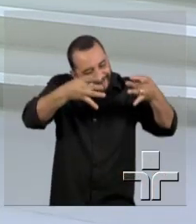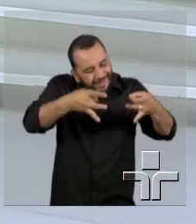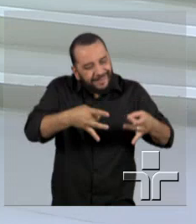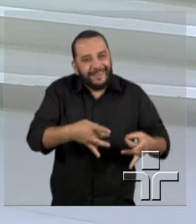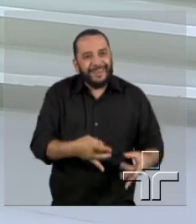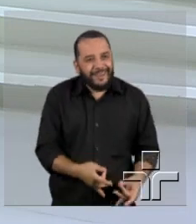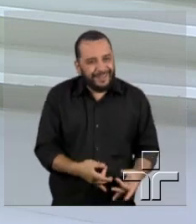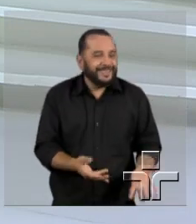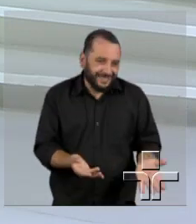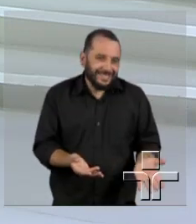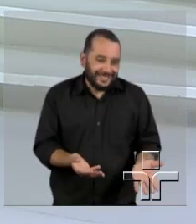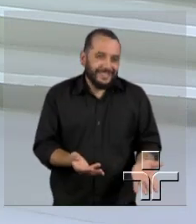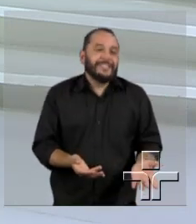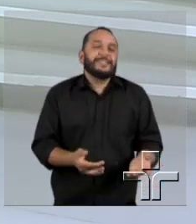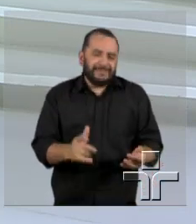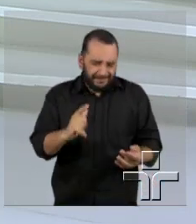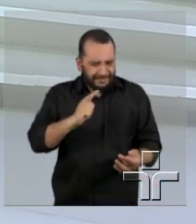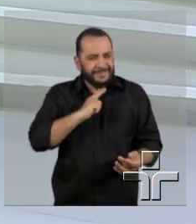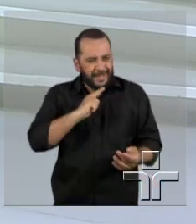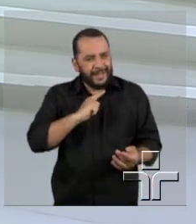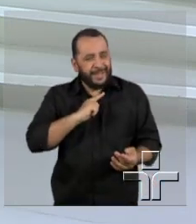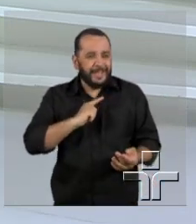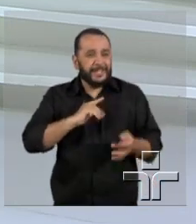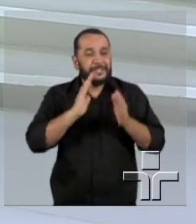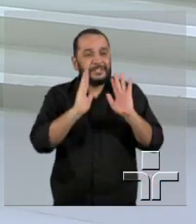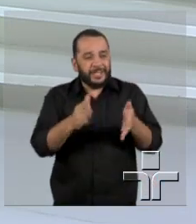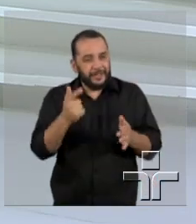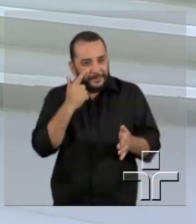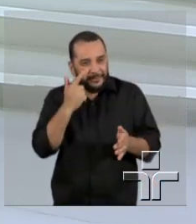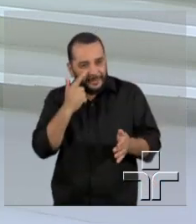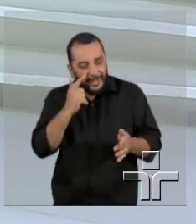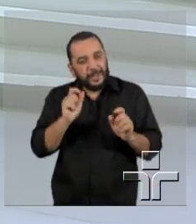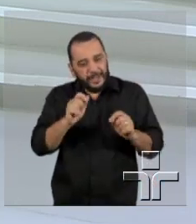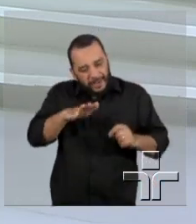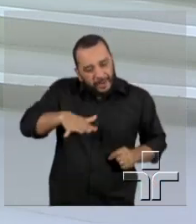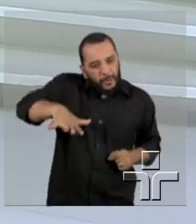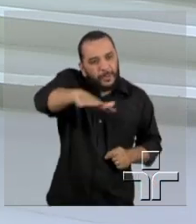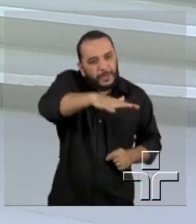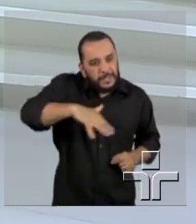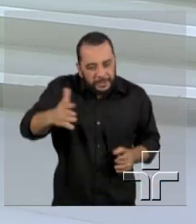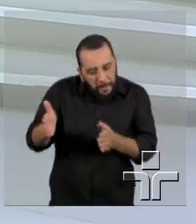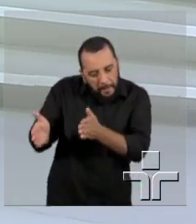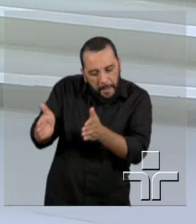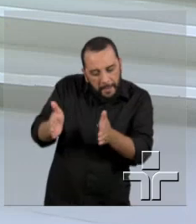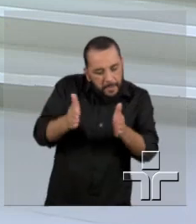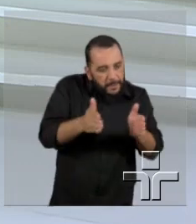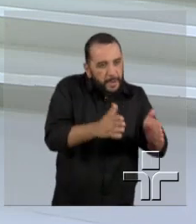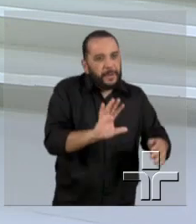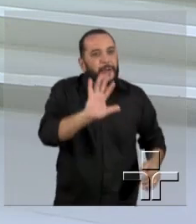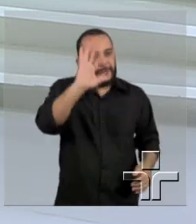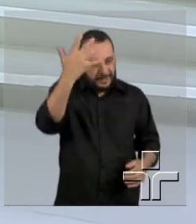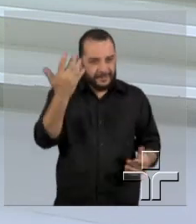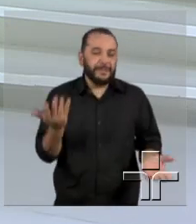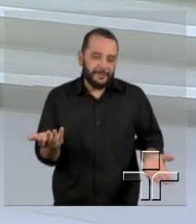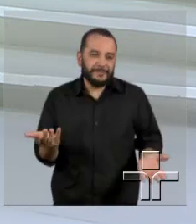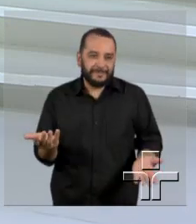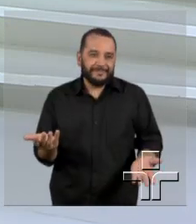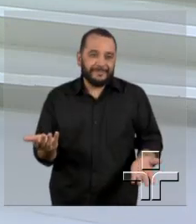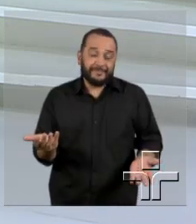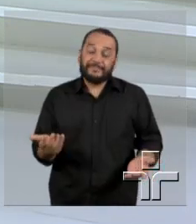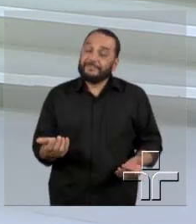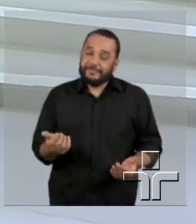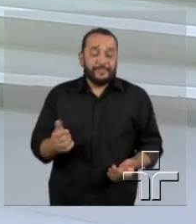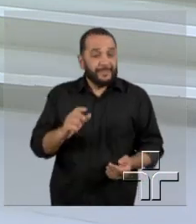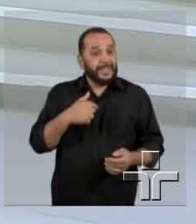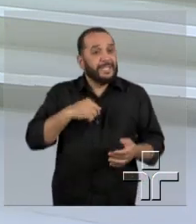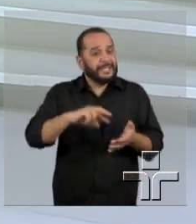vêm sozinhos, vêm com suas circunstâncias. Me lembrei agora de Ortega y Gasset, não é? Eu sou eu e as minhas circunstâncias. Literalmente